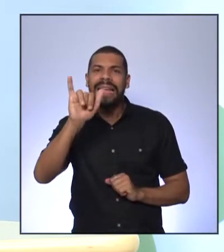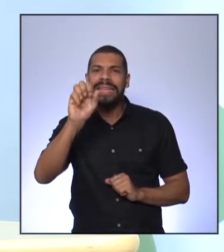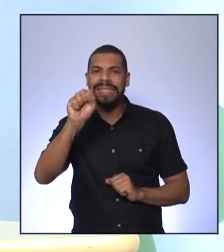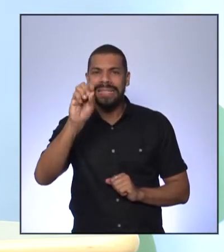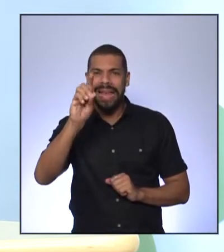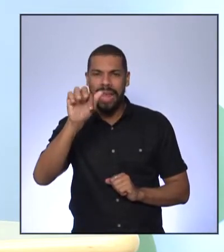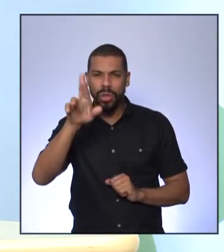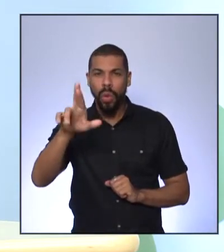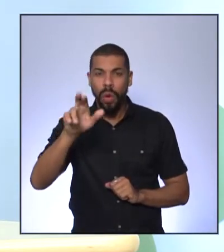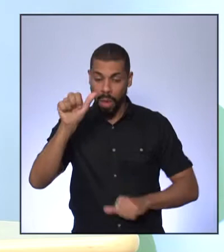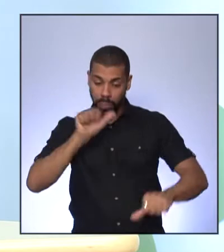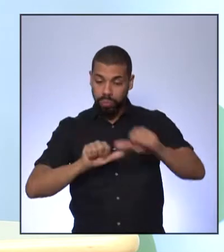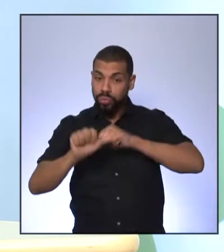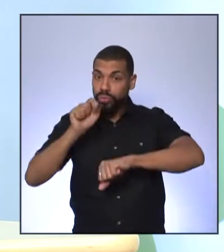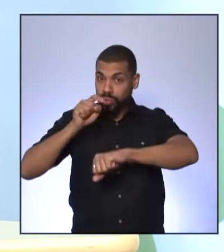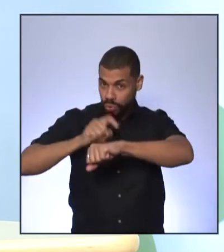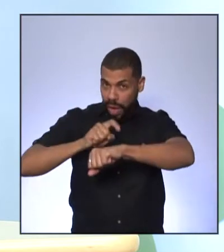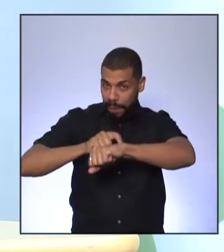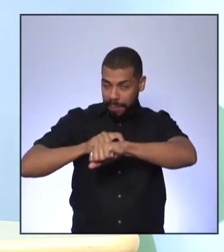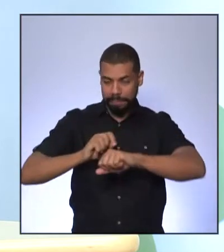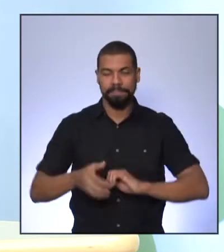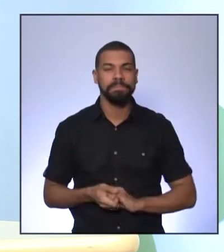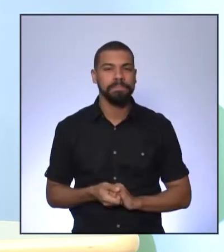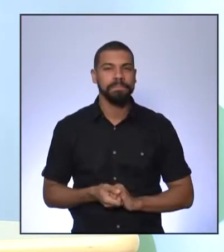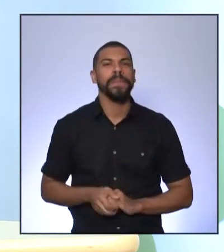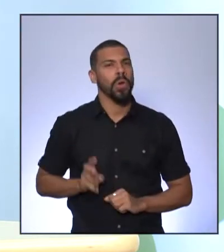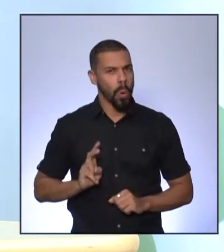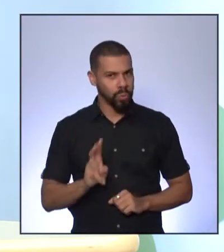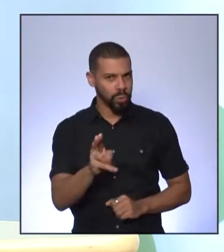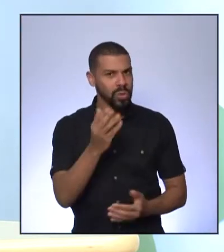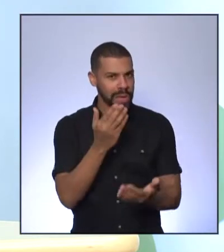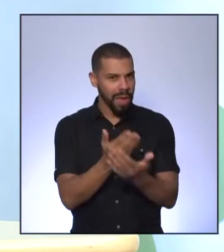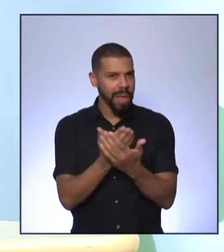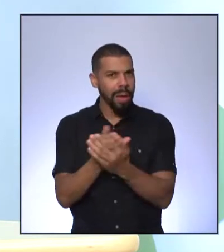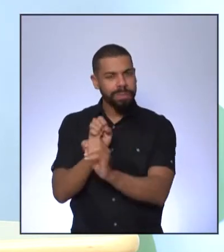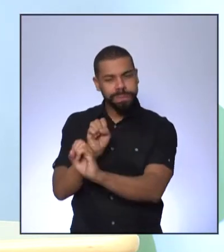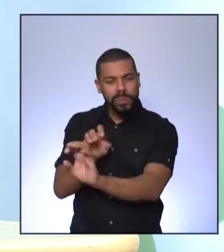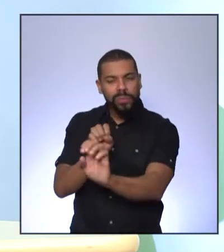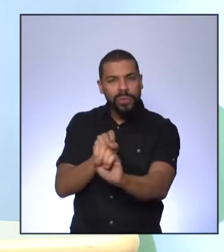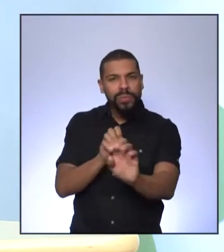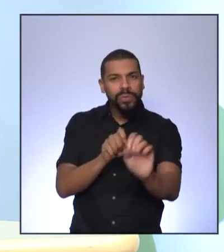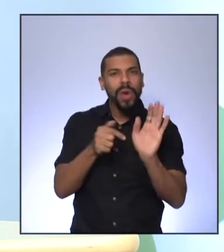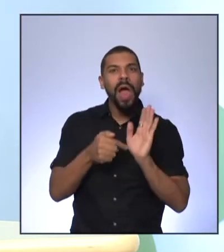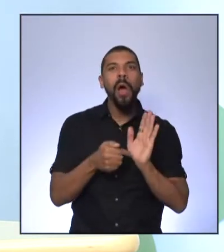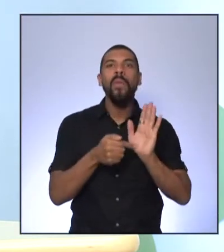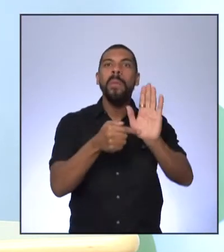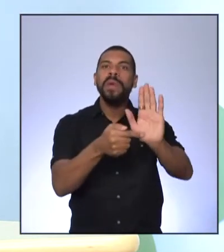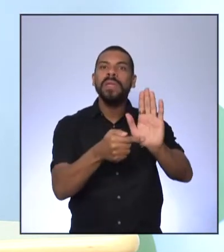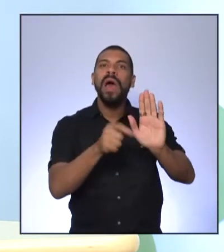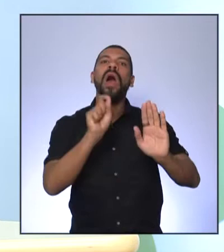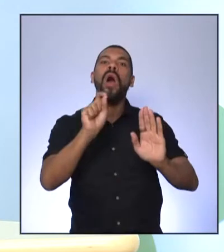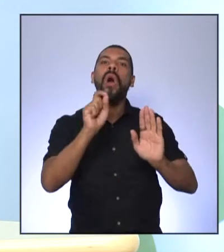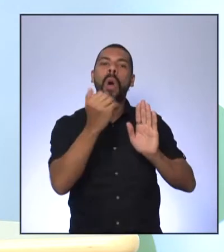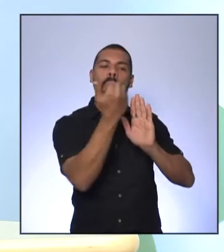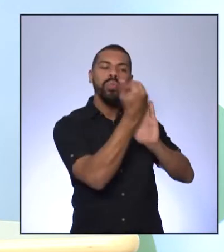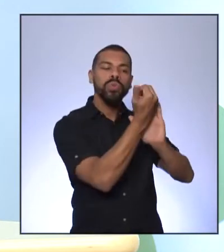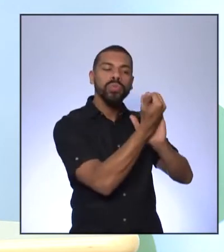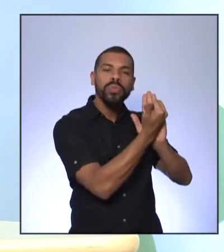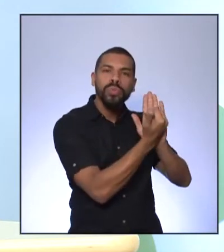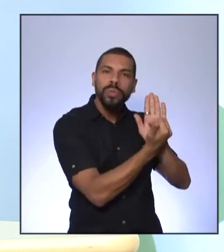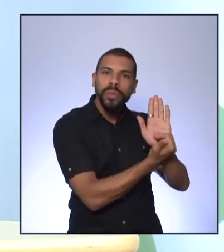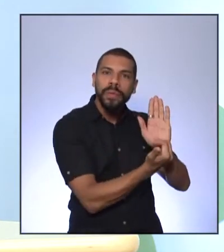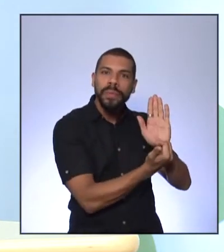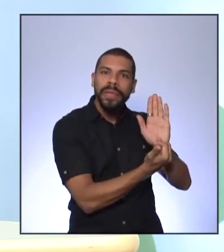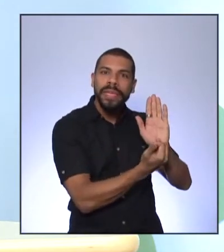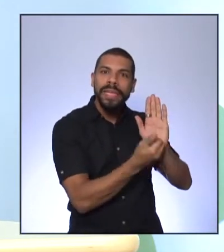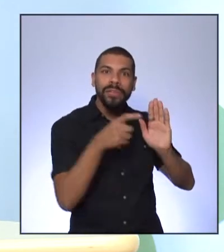acontecer. Tá? Dando sequência à nossa aula, pessoal, eu vou apresentar para vocês aí um roteiro de experimento, que a gente